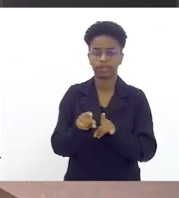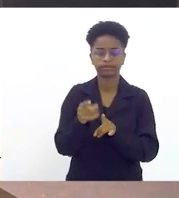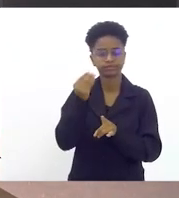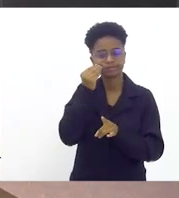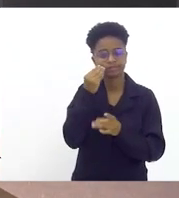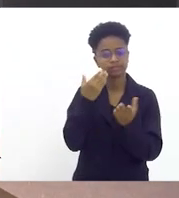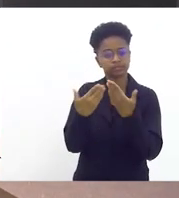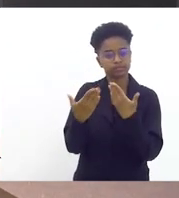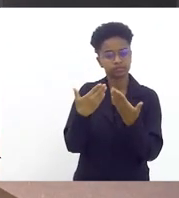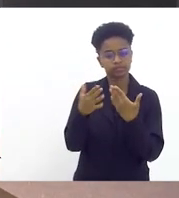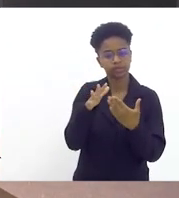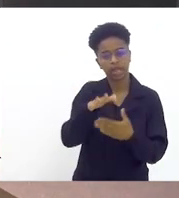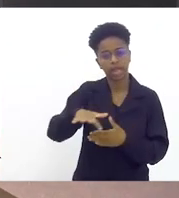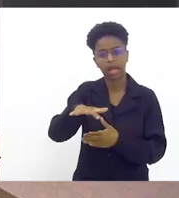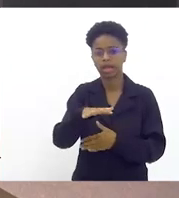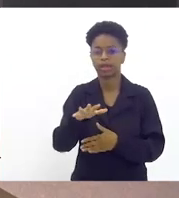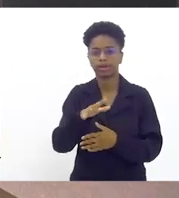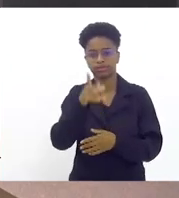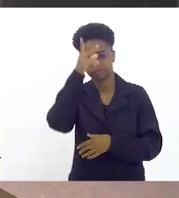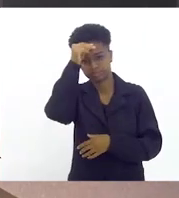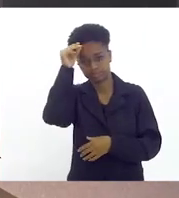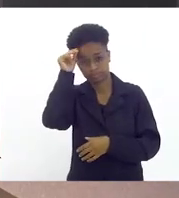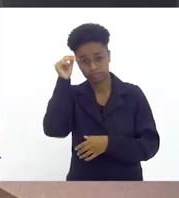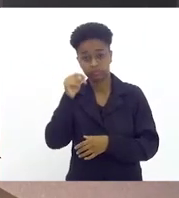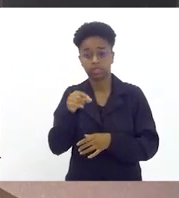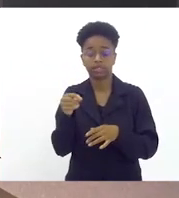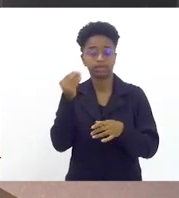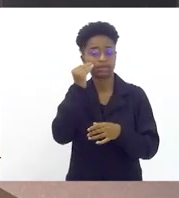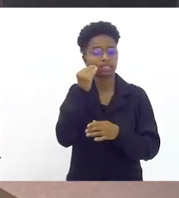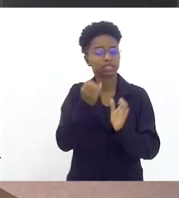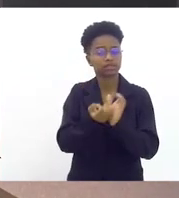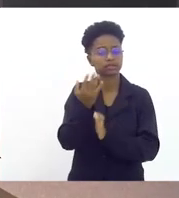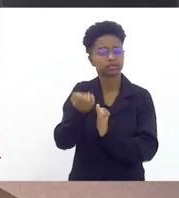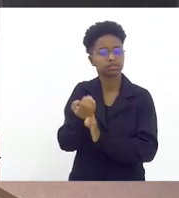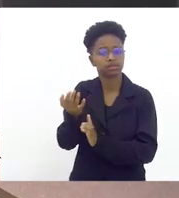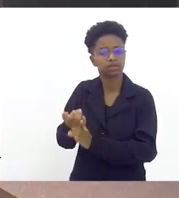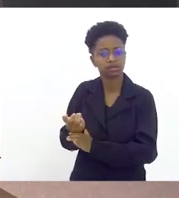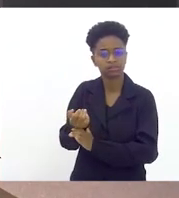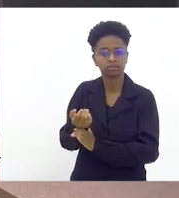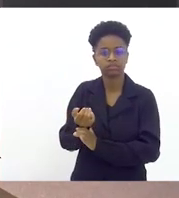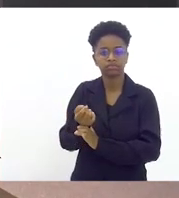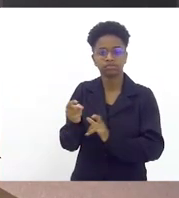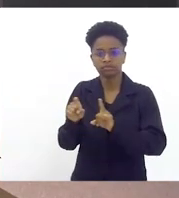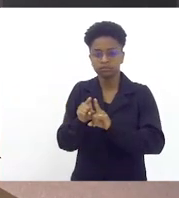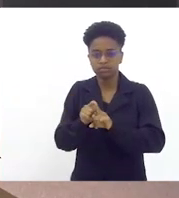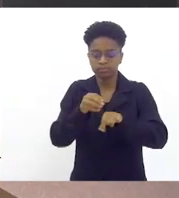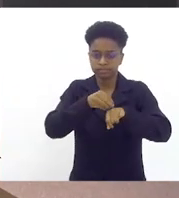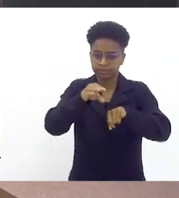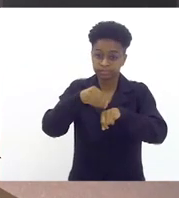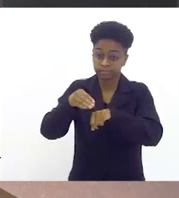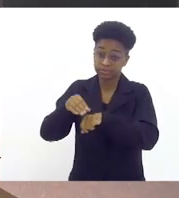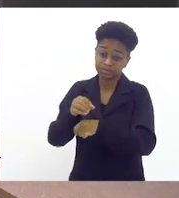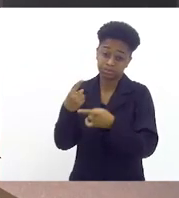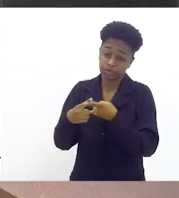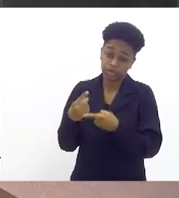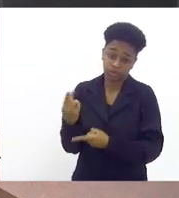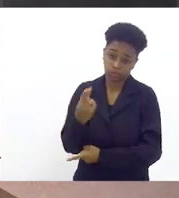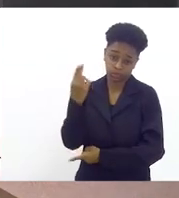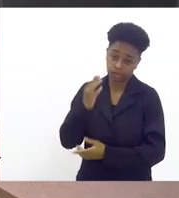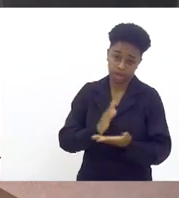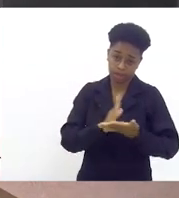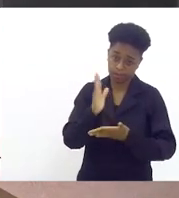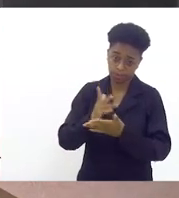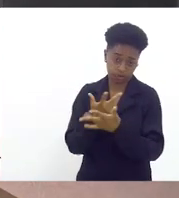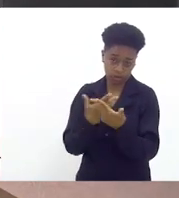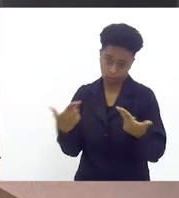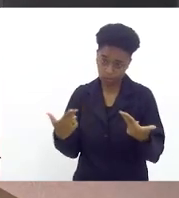diálogo com os equipamentos, né, municipais para que fossem implementadas, né, minimamente recomendações, já que não é possível aprovar coisas,